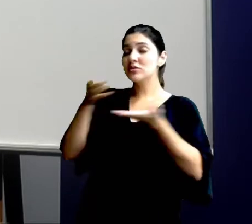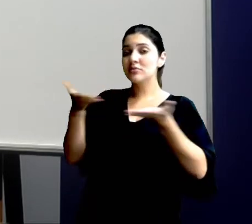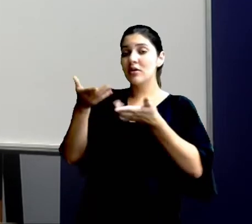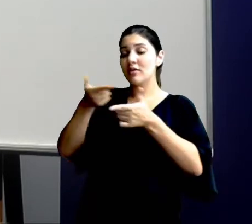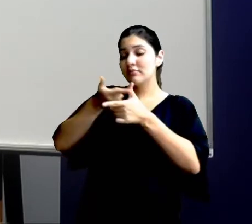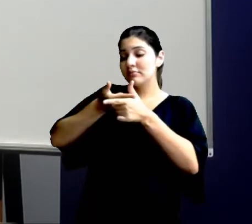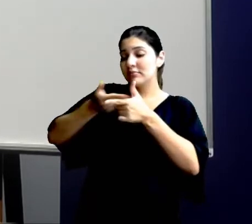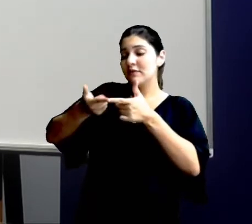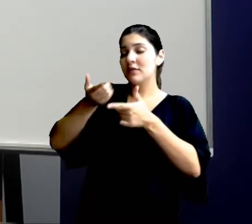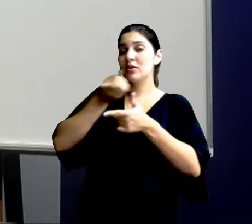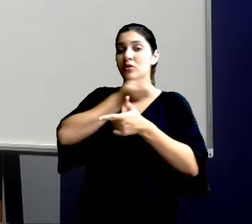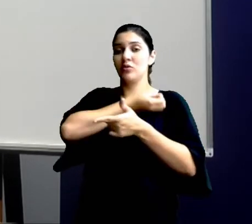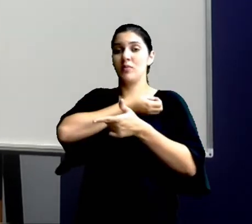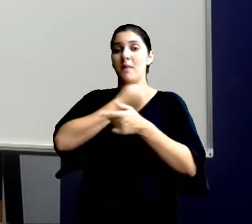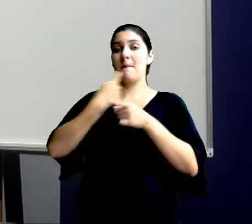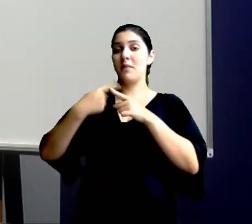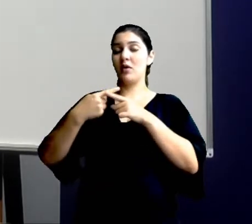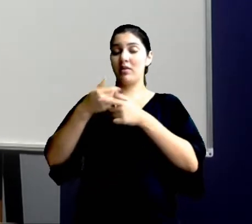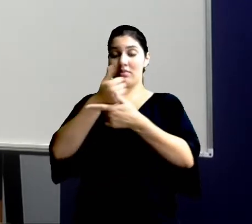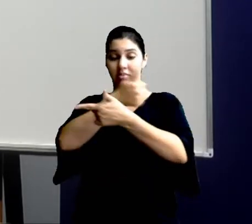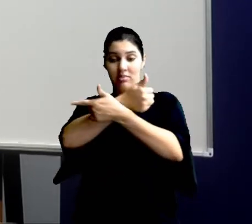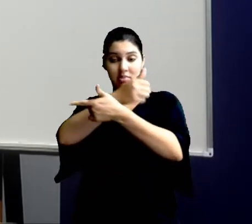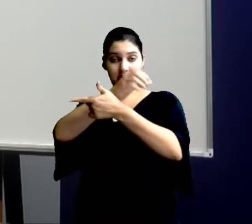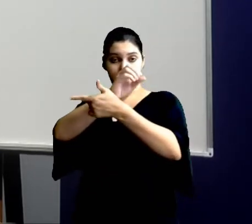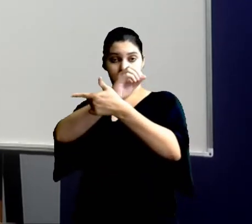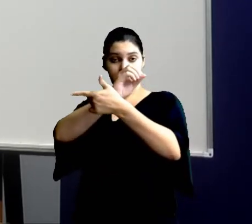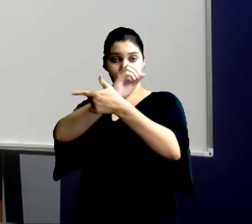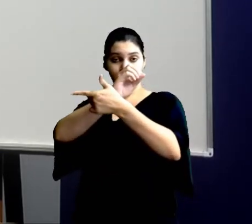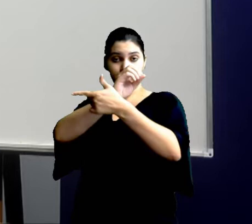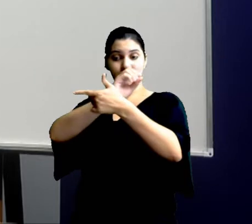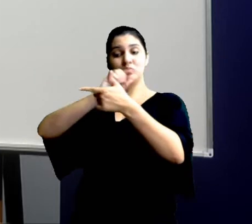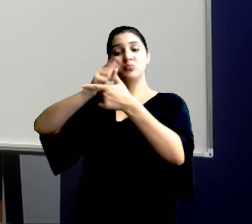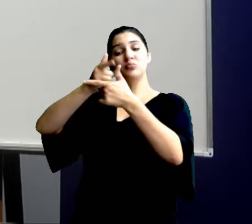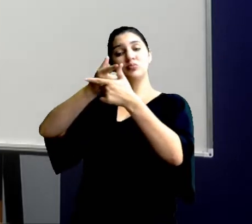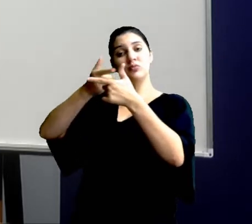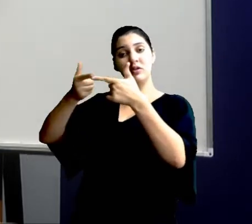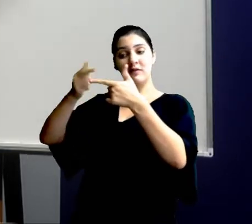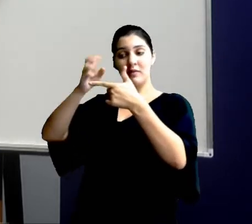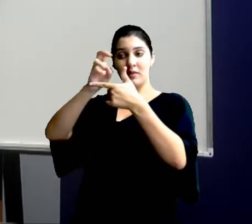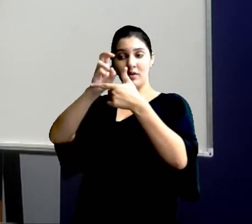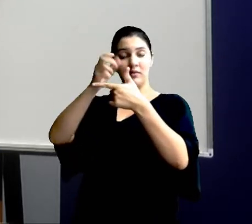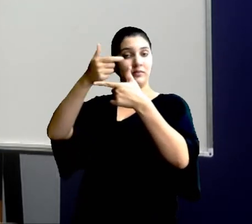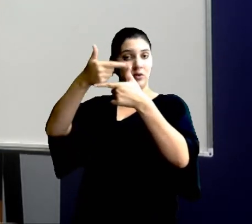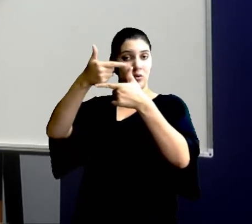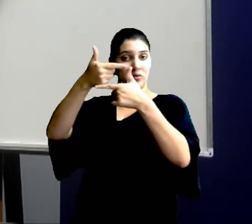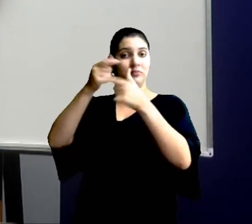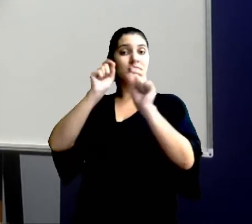porque ele ficou maior. 10 dividido para 2 é 5.